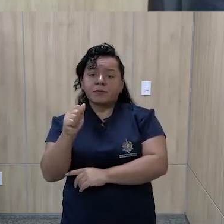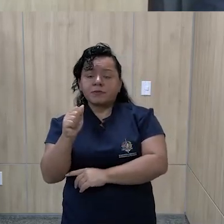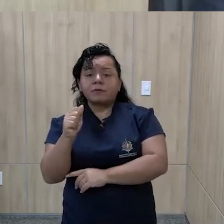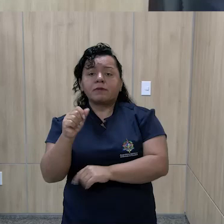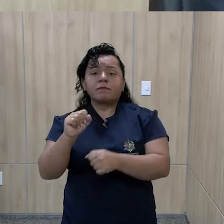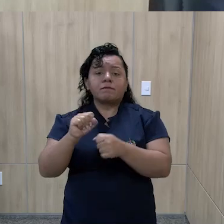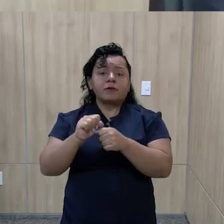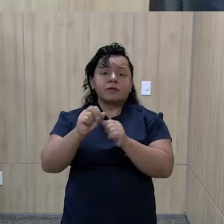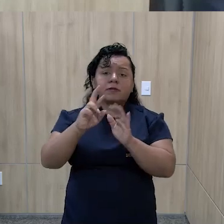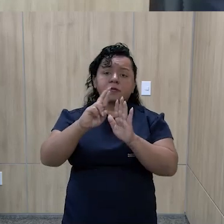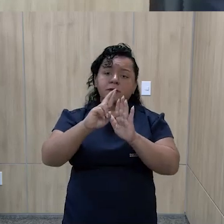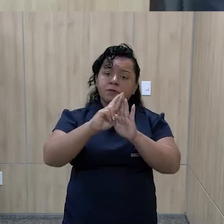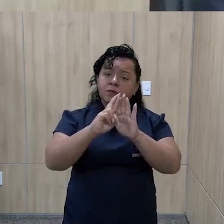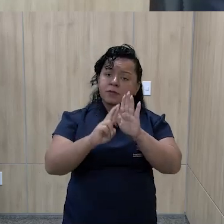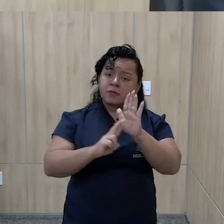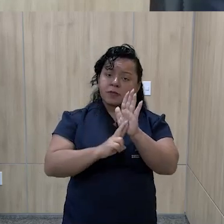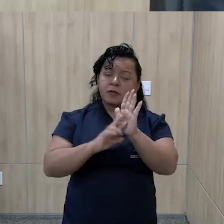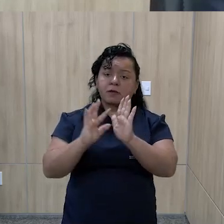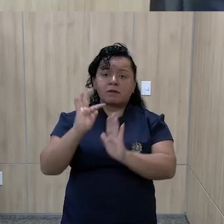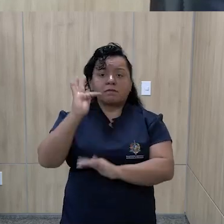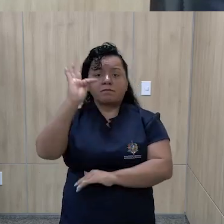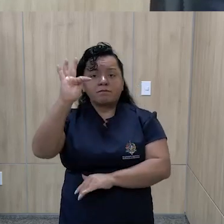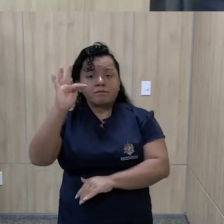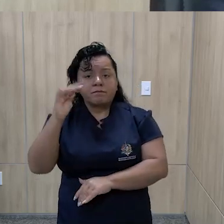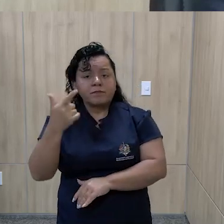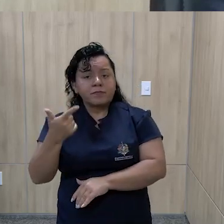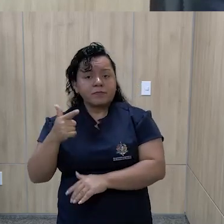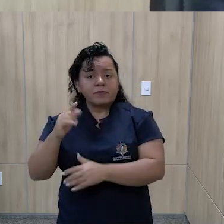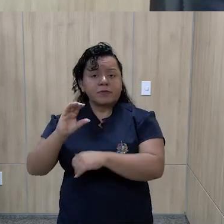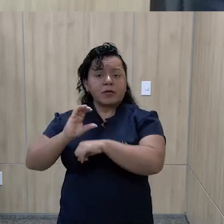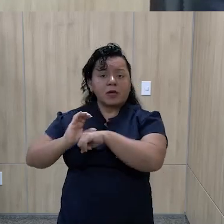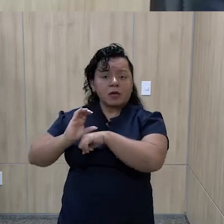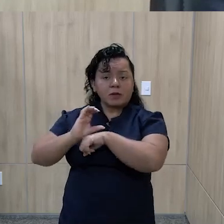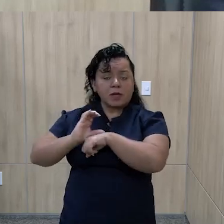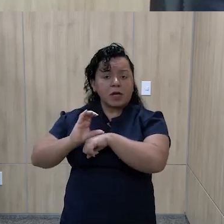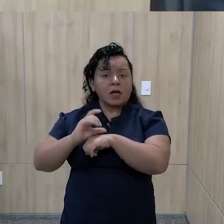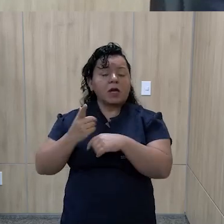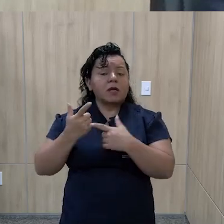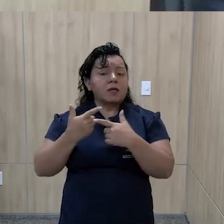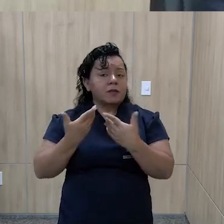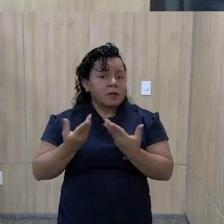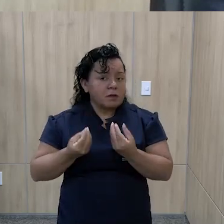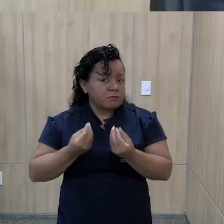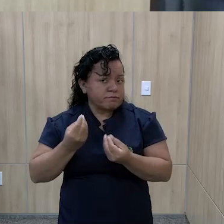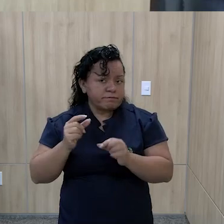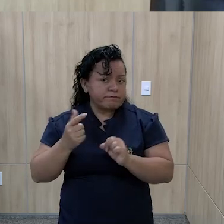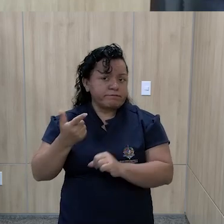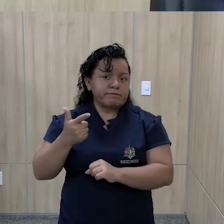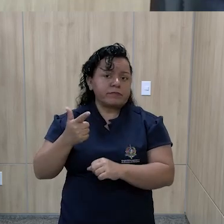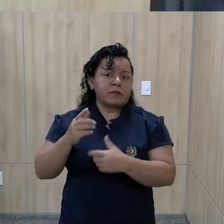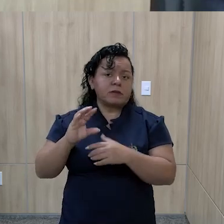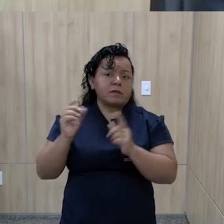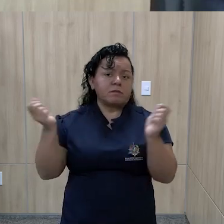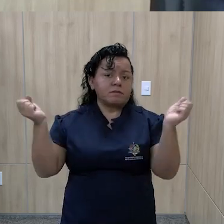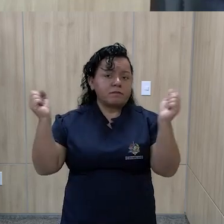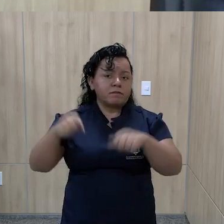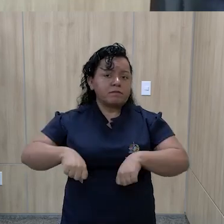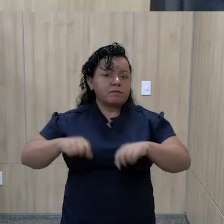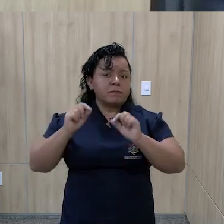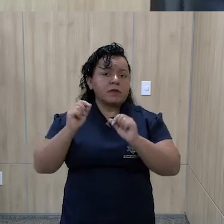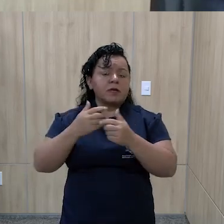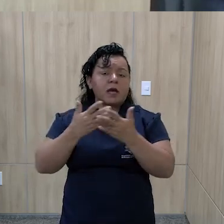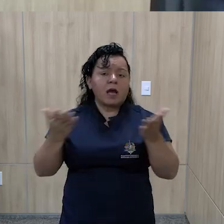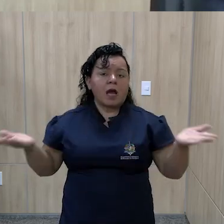que logo ali na frente ela será declarada inconstitucional Então como não há possibilidade senhor